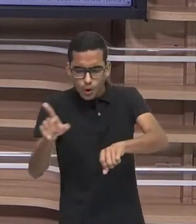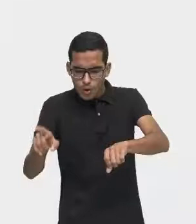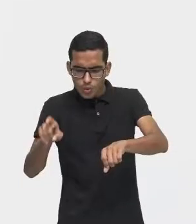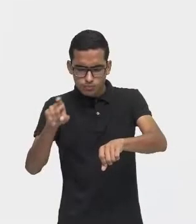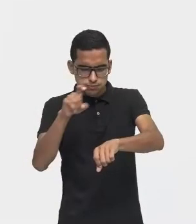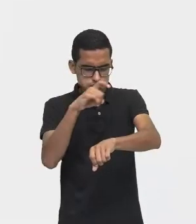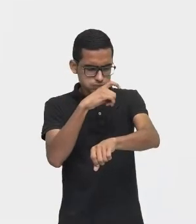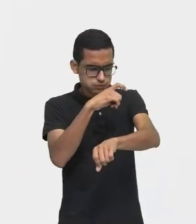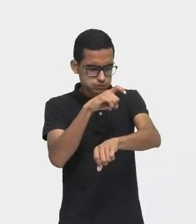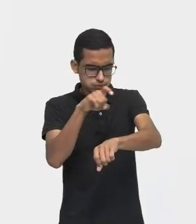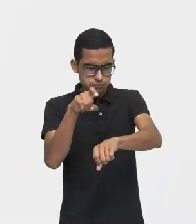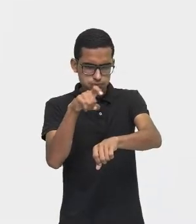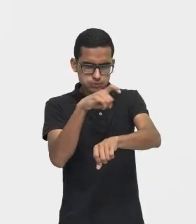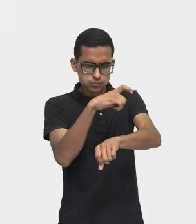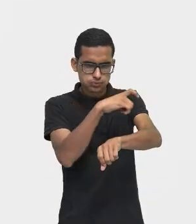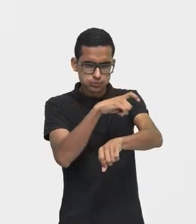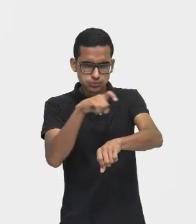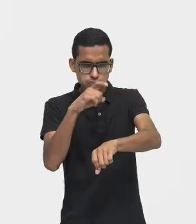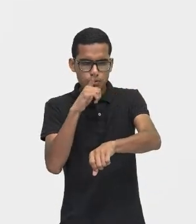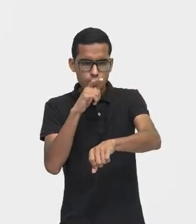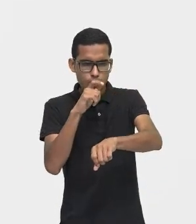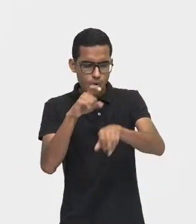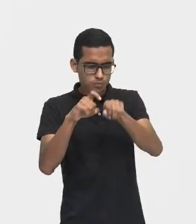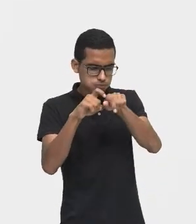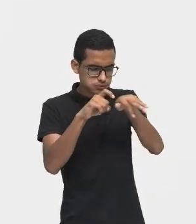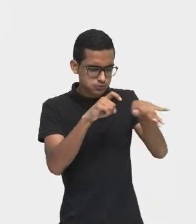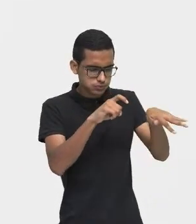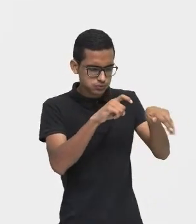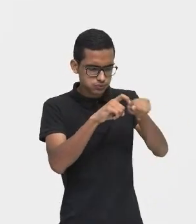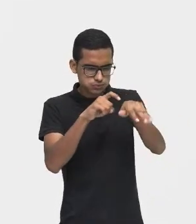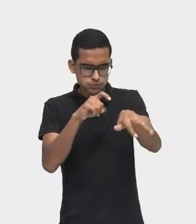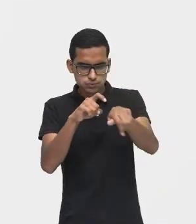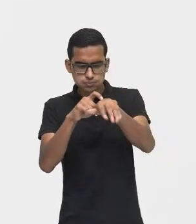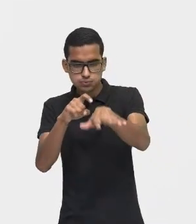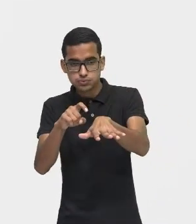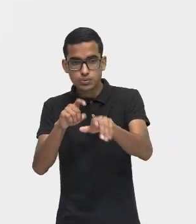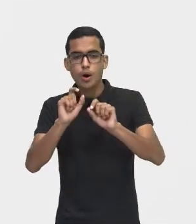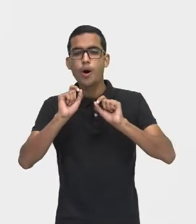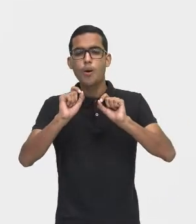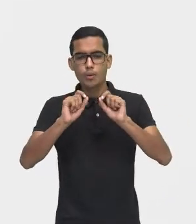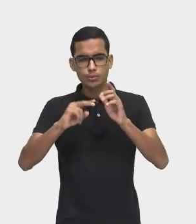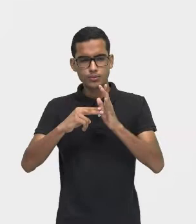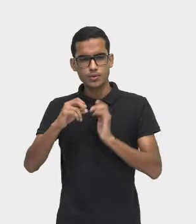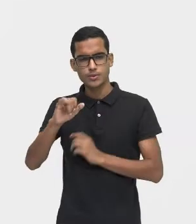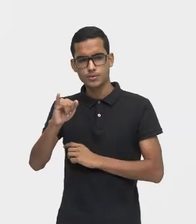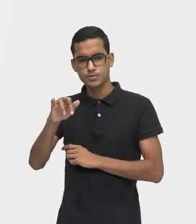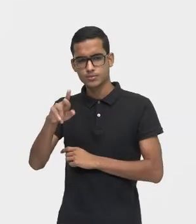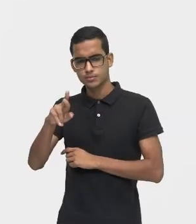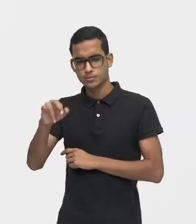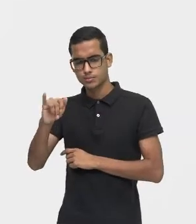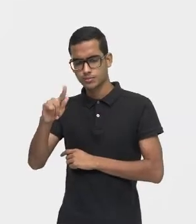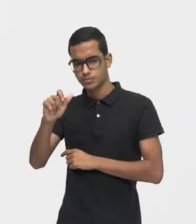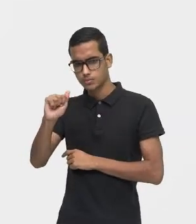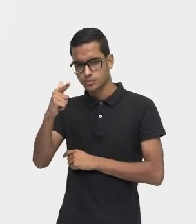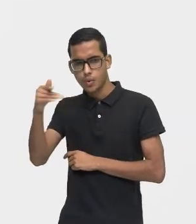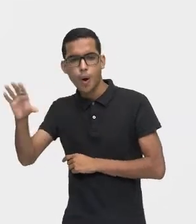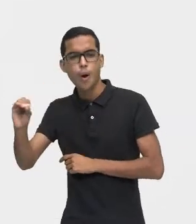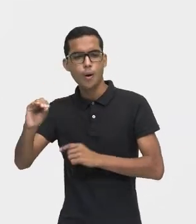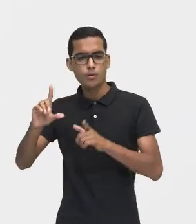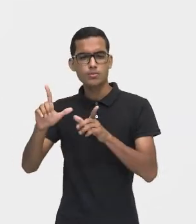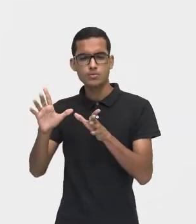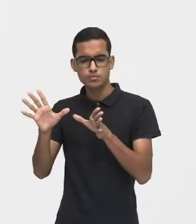olha só, a irrigação, né, vai ser esse conjunto de técnicas desenvolvidas para